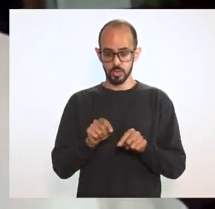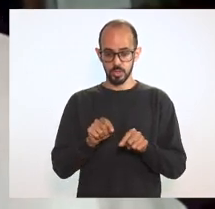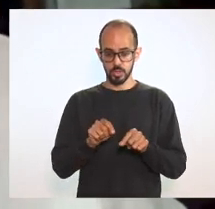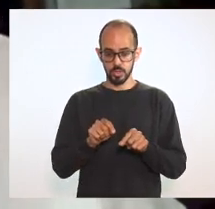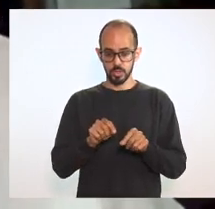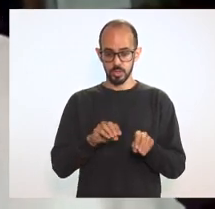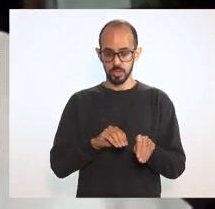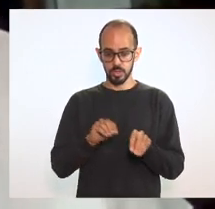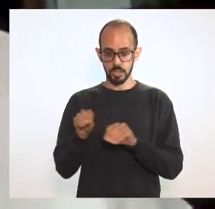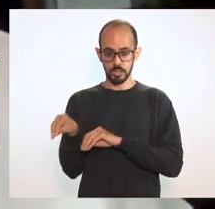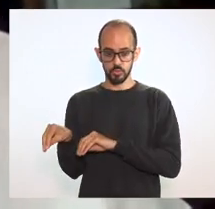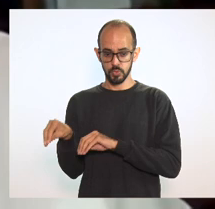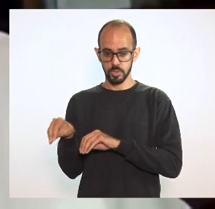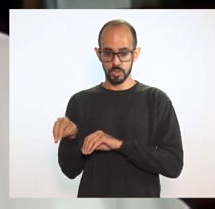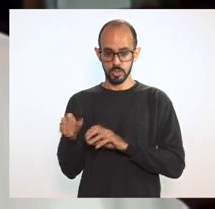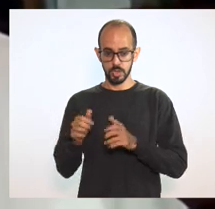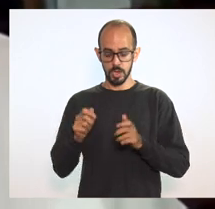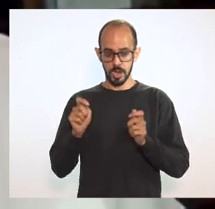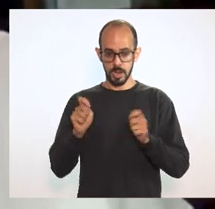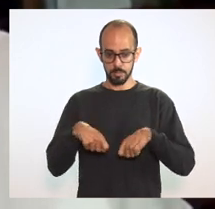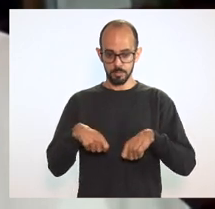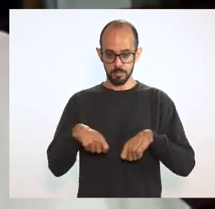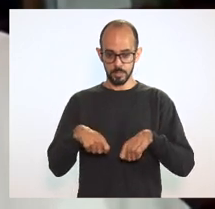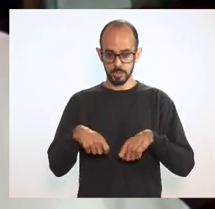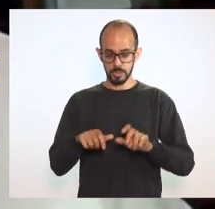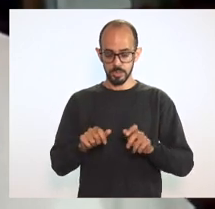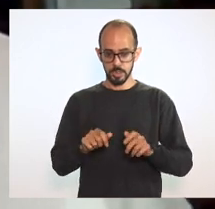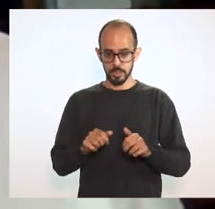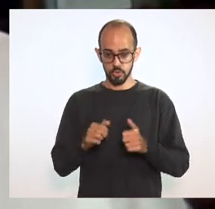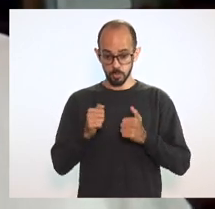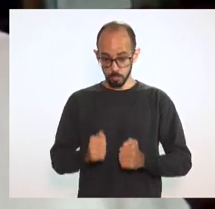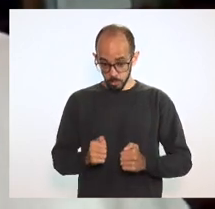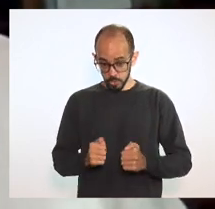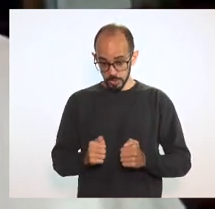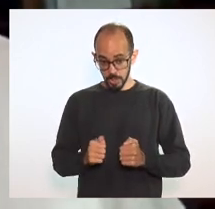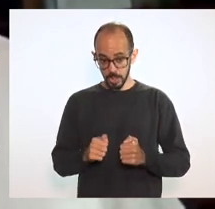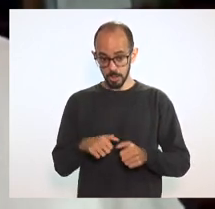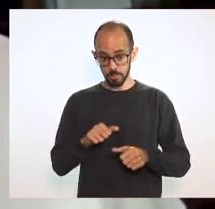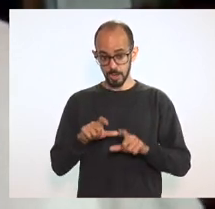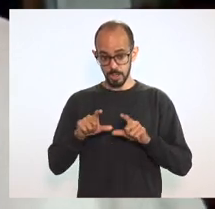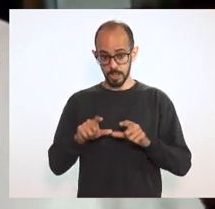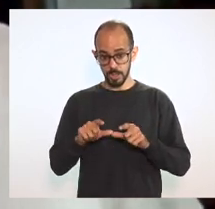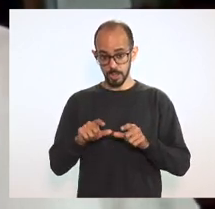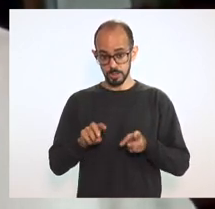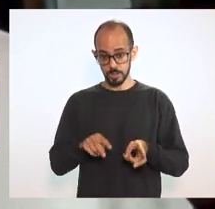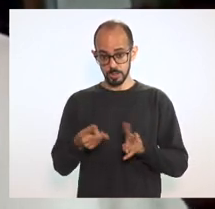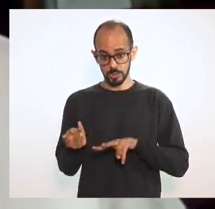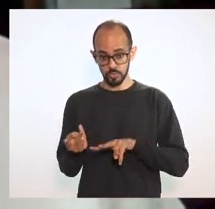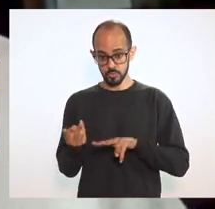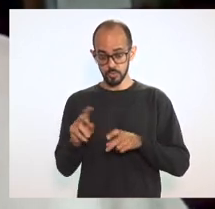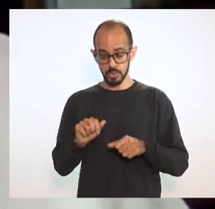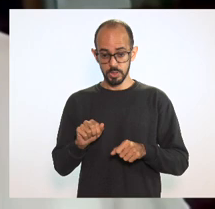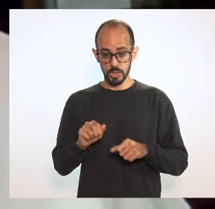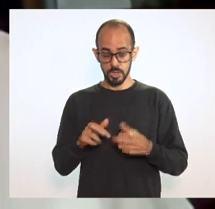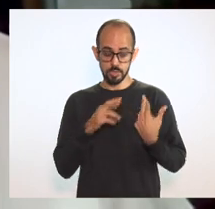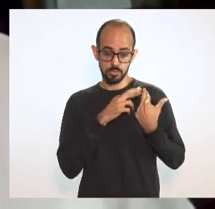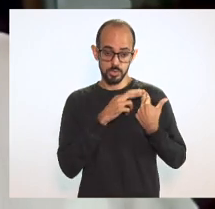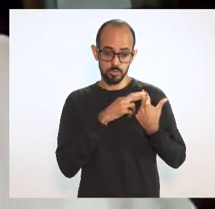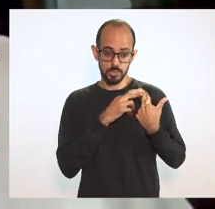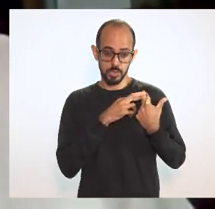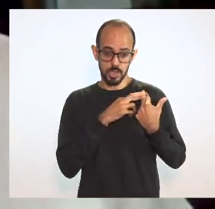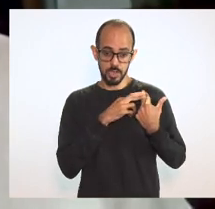o poder para definir a redução de danos dentro da sociedade, o próprio Ministério da Saúde,